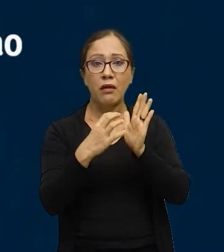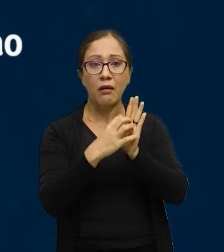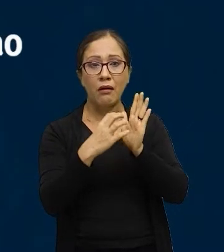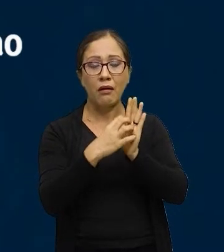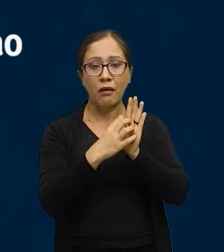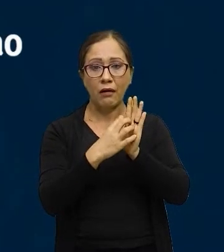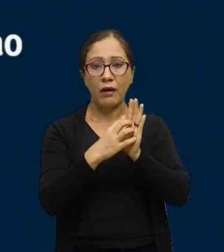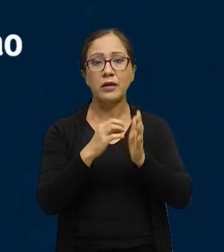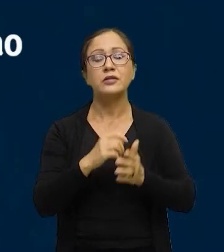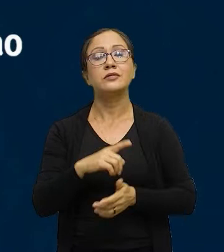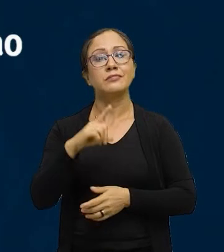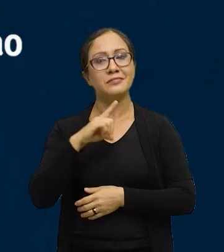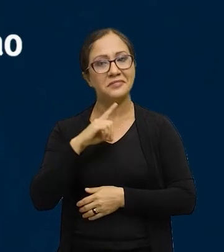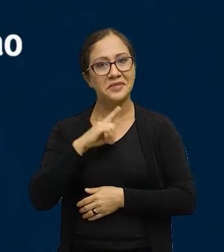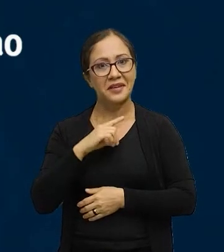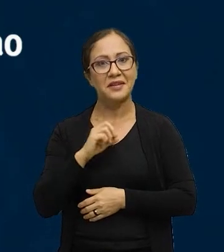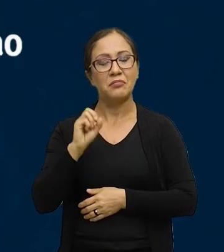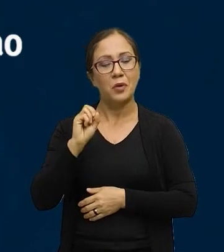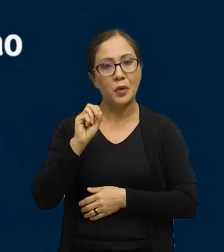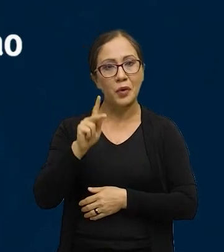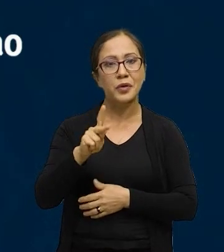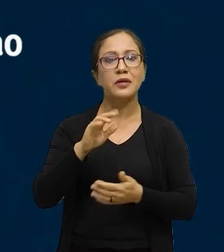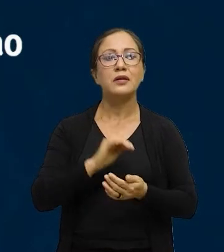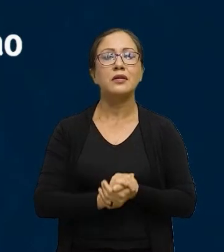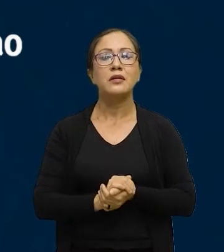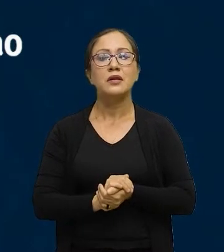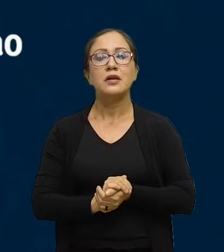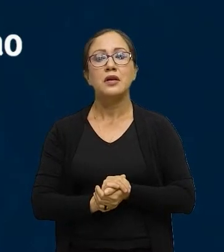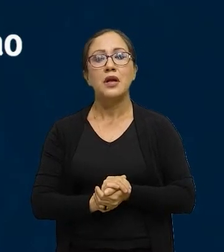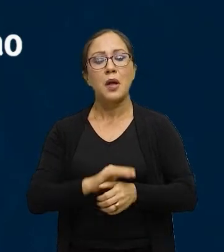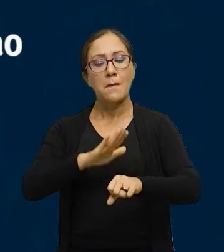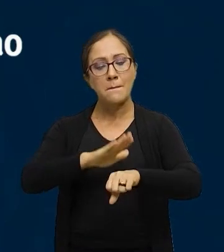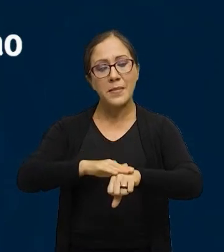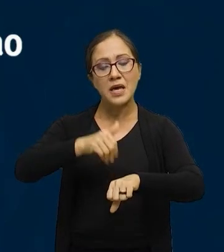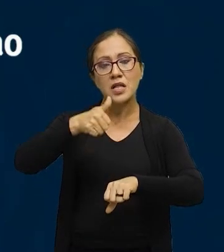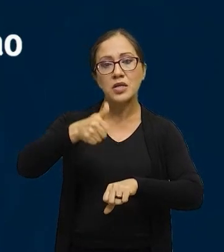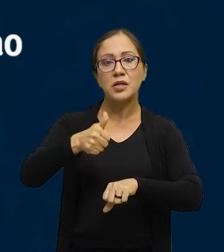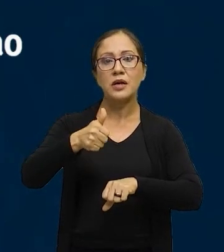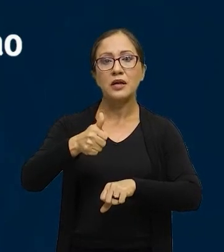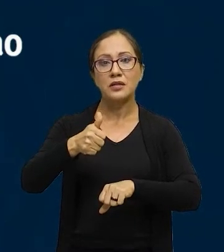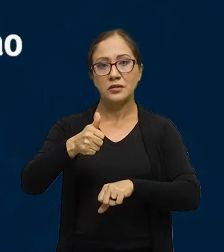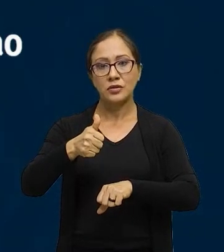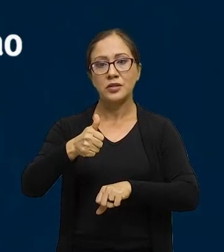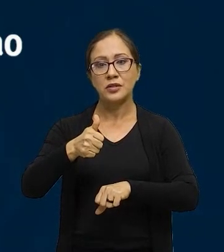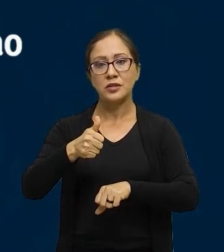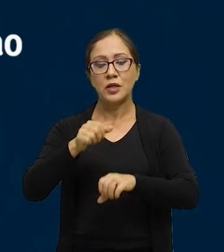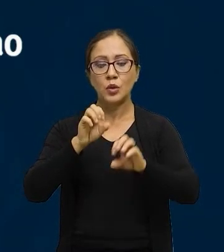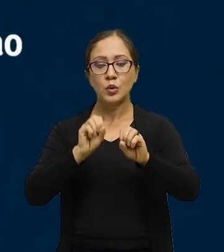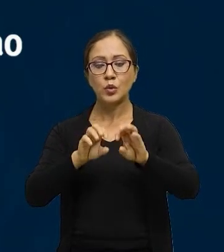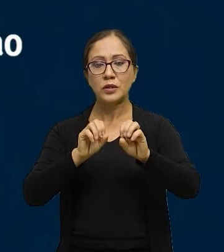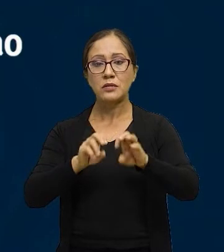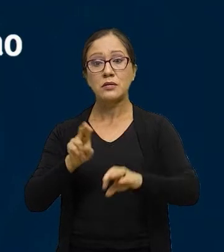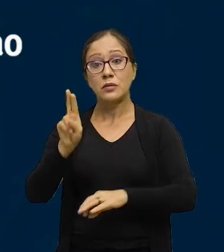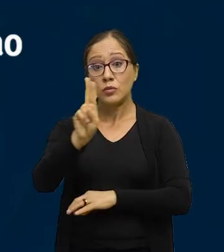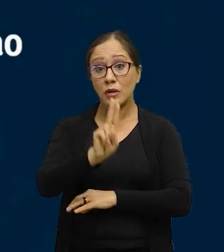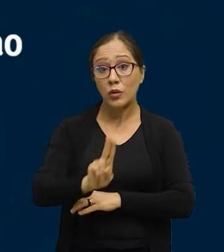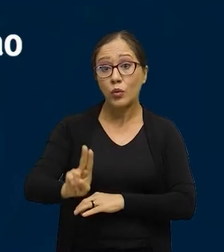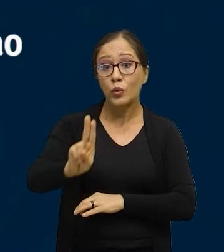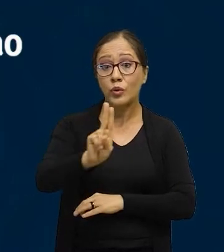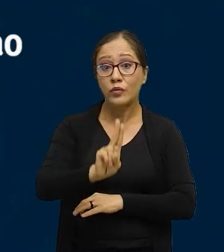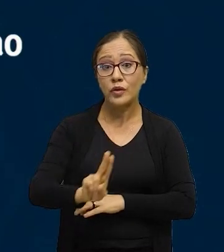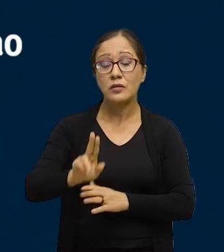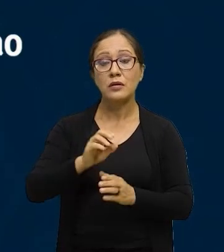combate à AIDS. Tem. Tudo ok. A melhoria do ensino universitário. Quando se fala de educação, a